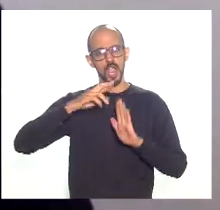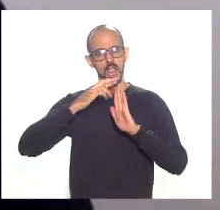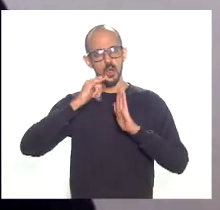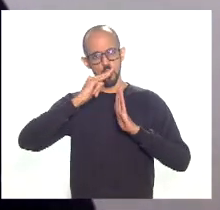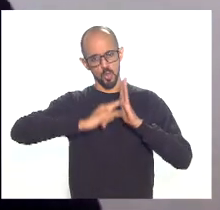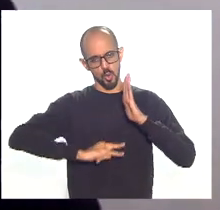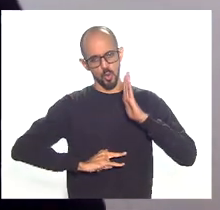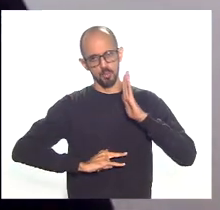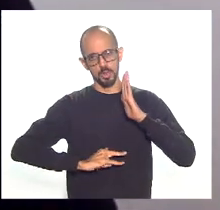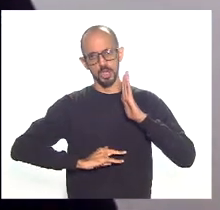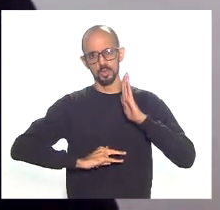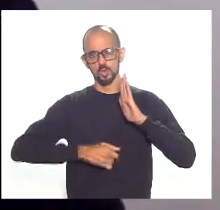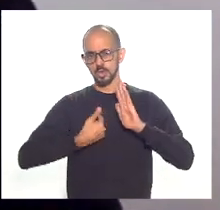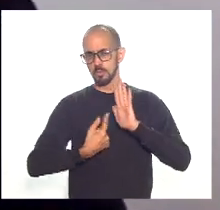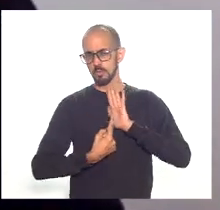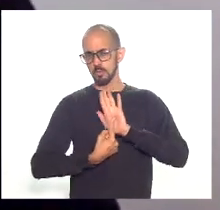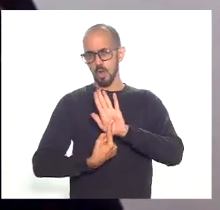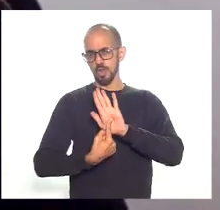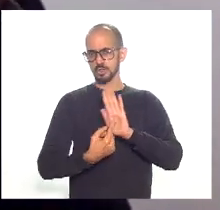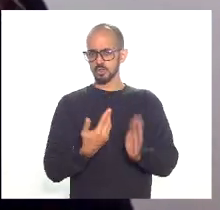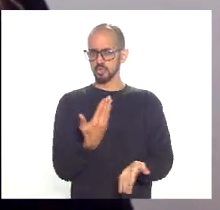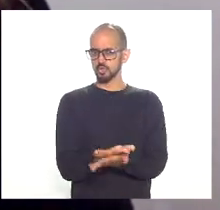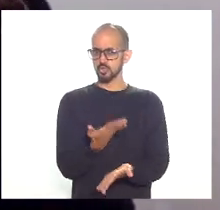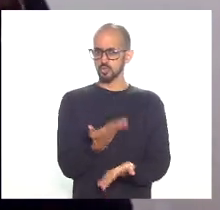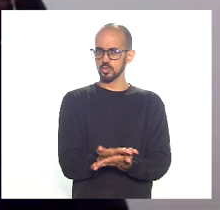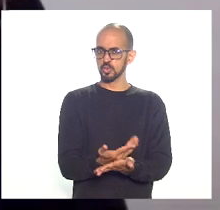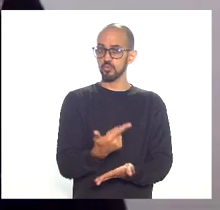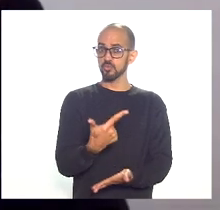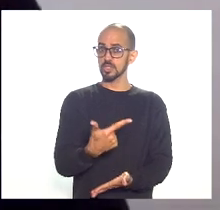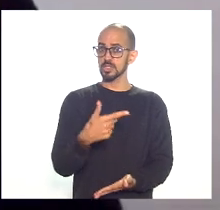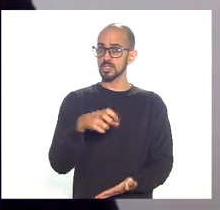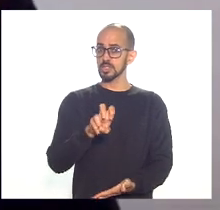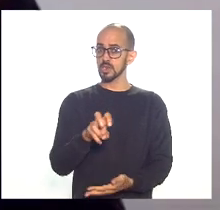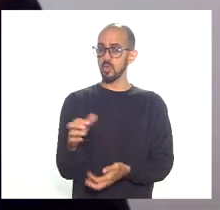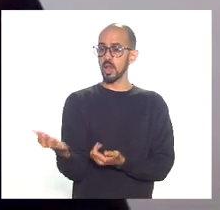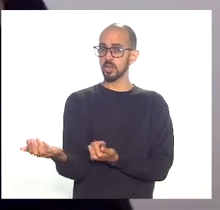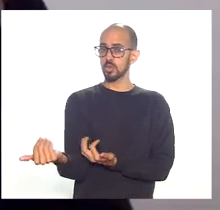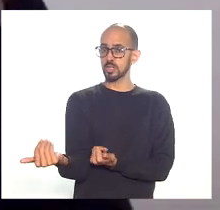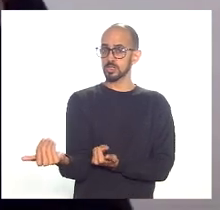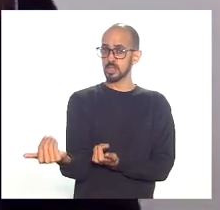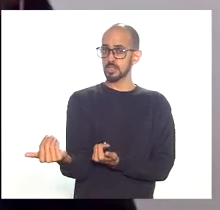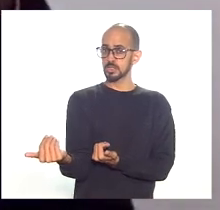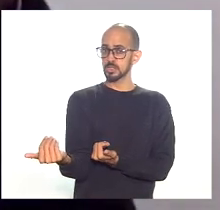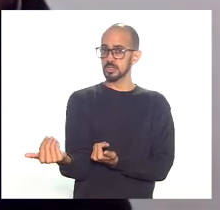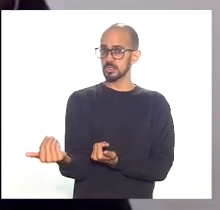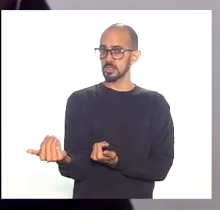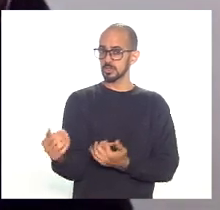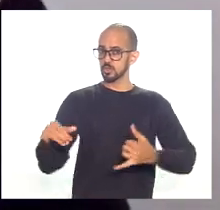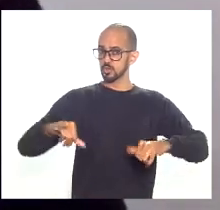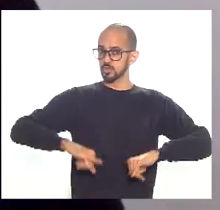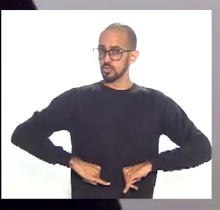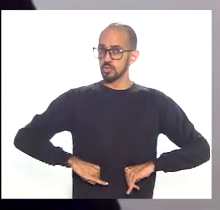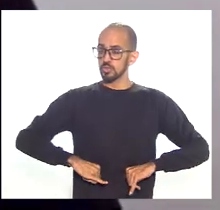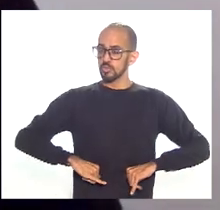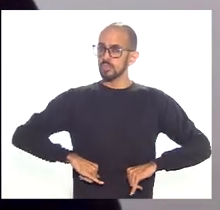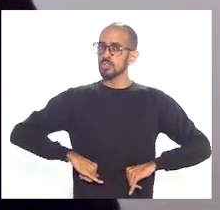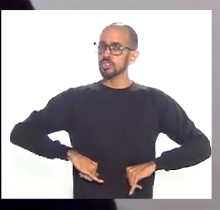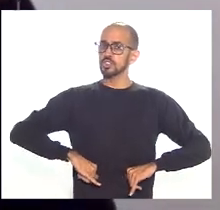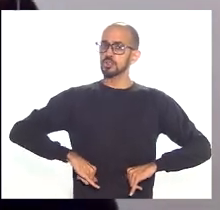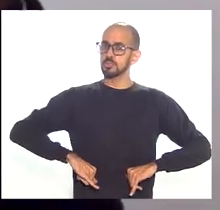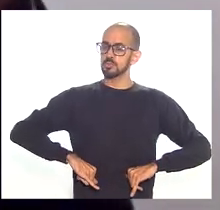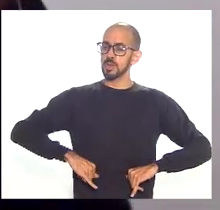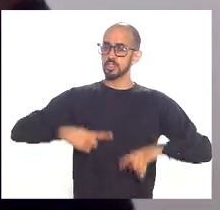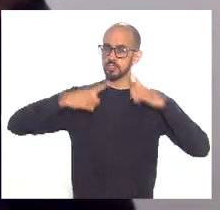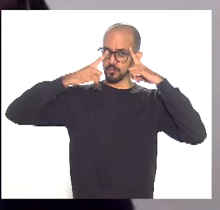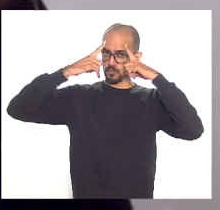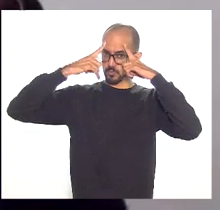que faz um estudo de caso de 25 adolescentes que sofreram homicídio em decorrência de violência